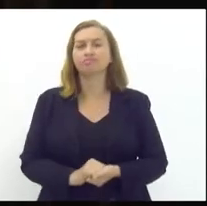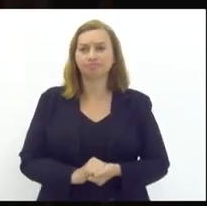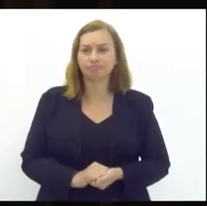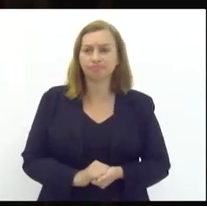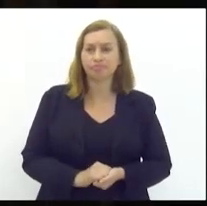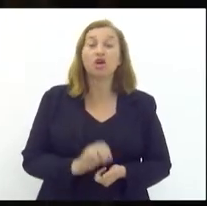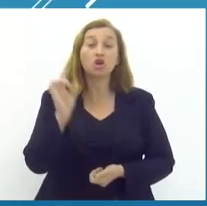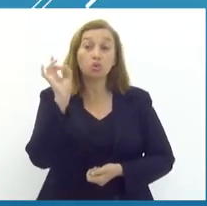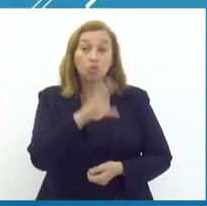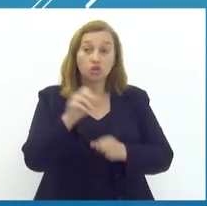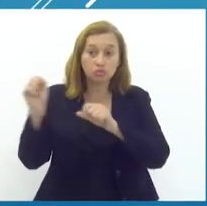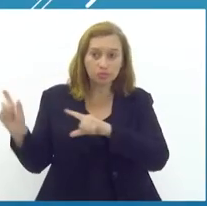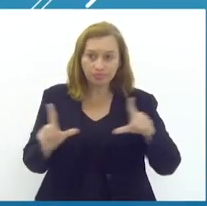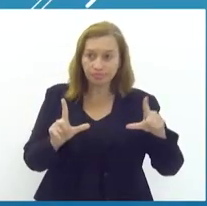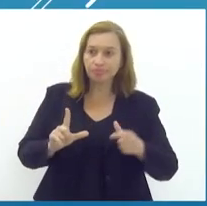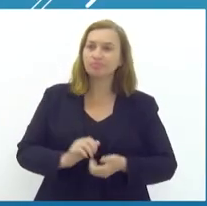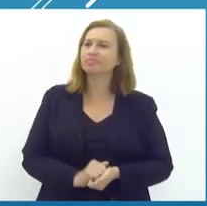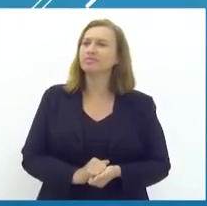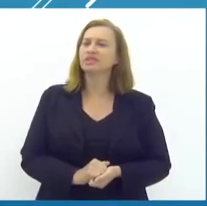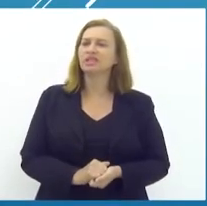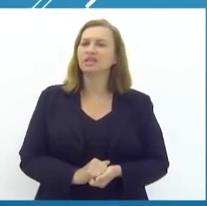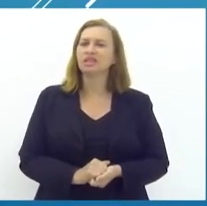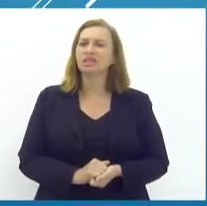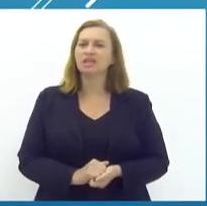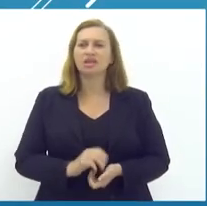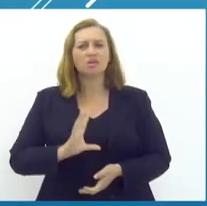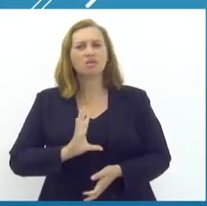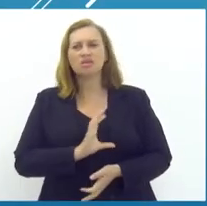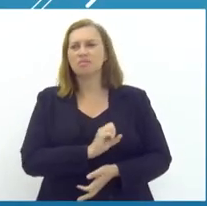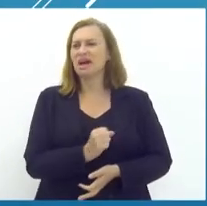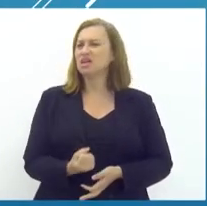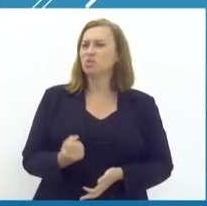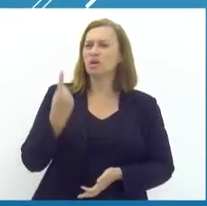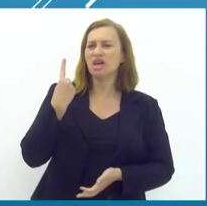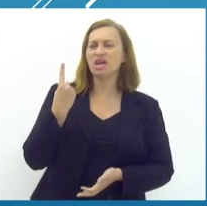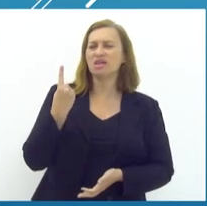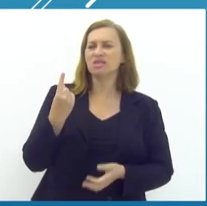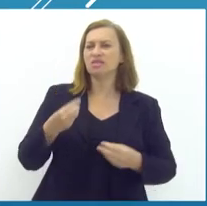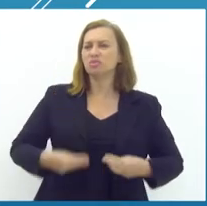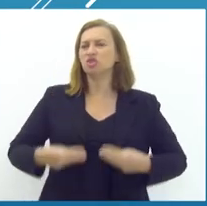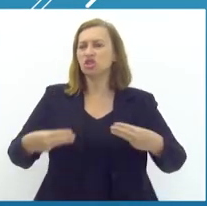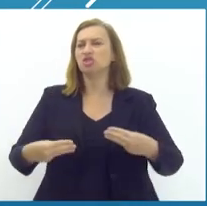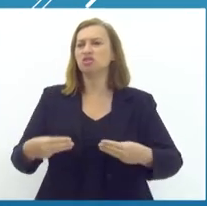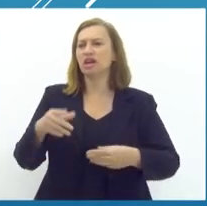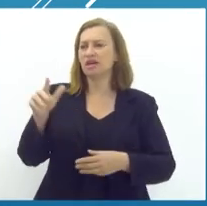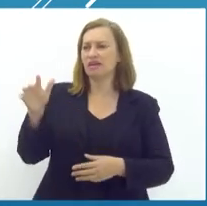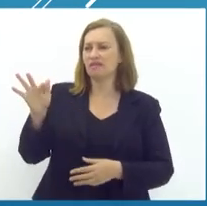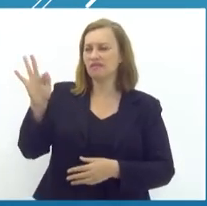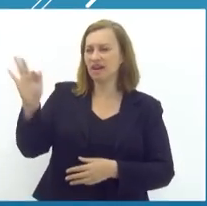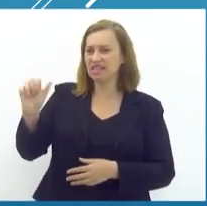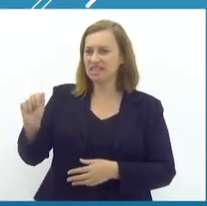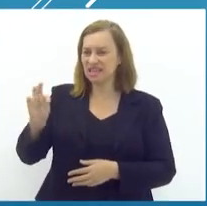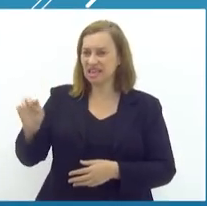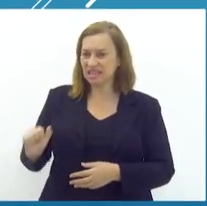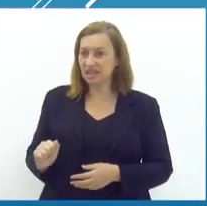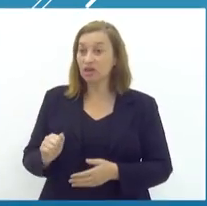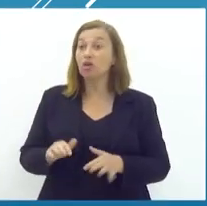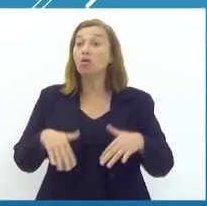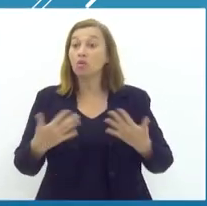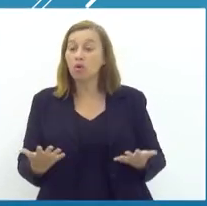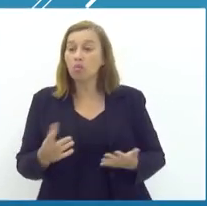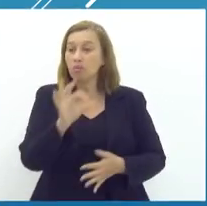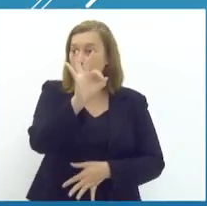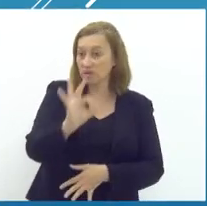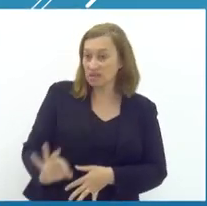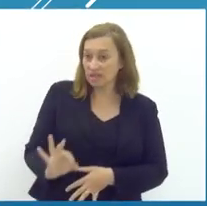o último slide nosso querido ex-ministro da Fazenda disse que como alíquica do Iva deve ser alta